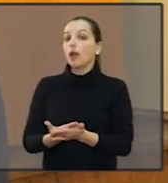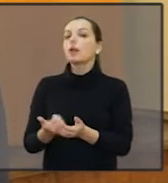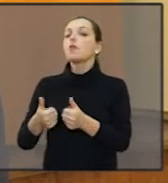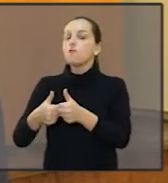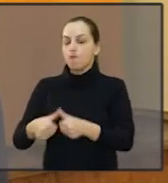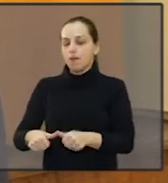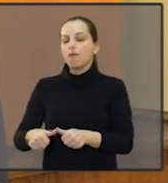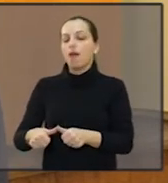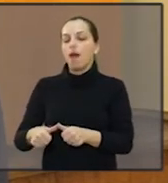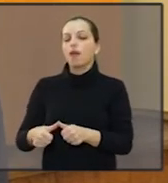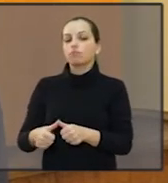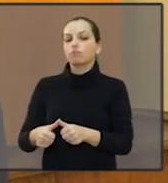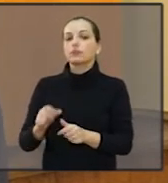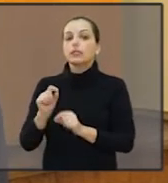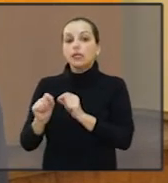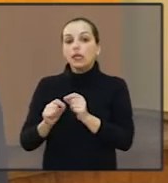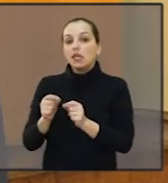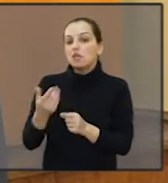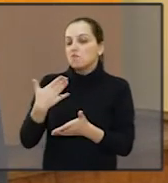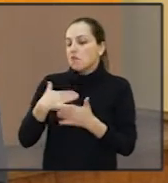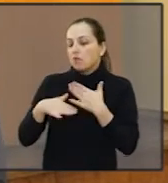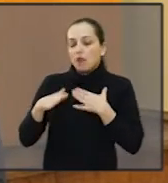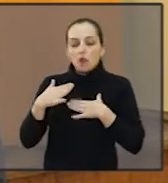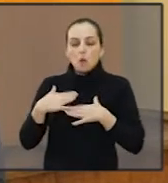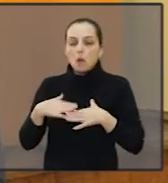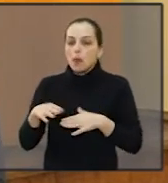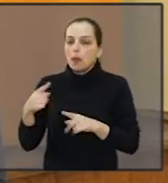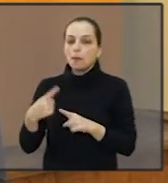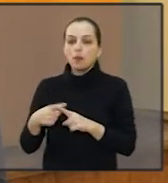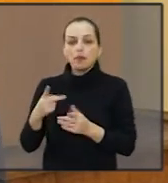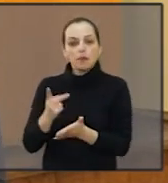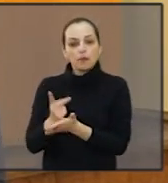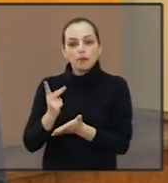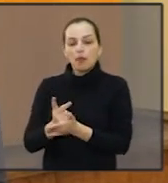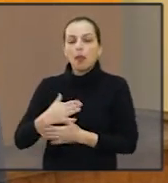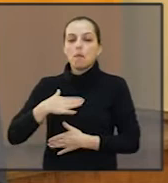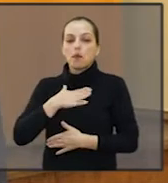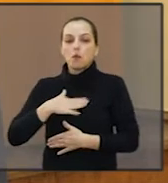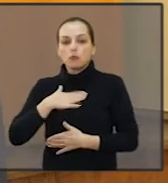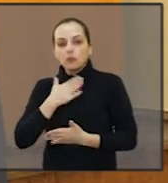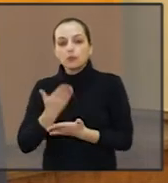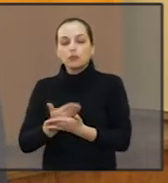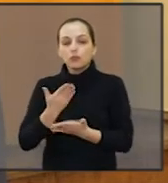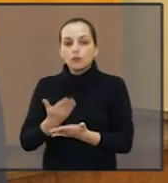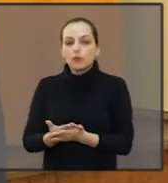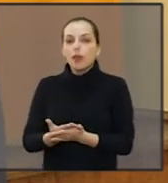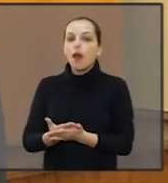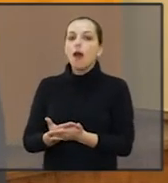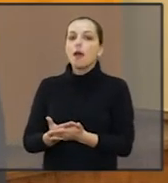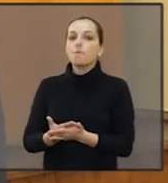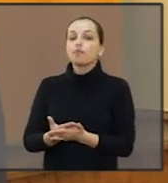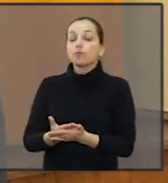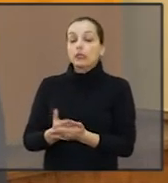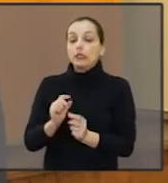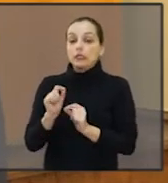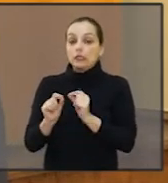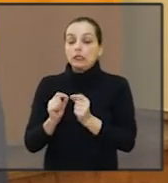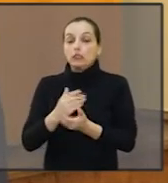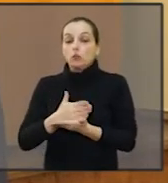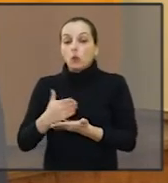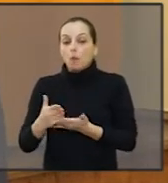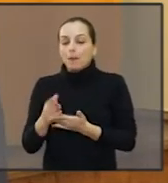fui com essa condição, eu tinha que ir bem na escola. E aí foi tranquilo, porque eu sempre gostei de estudar, né? No começo foi